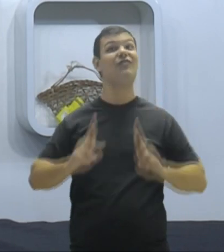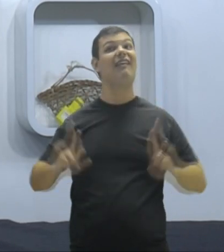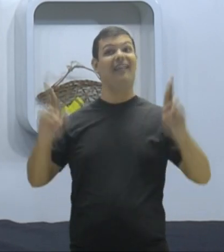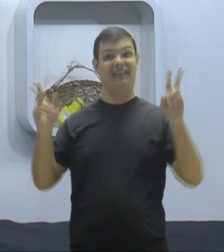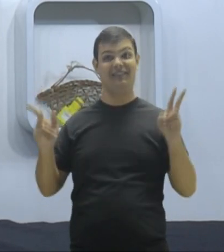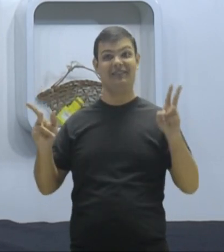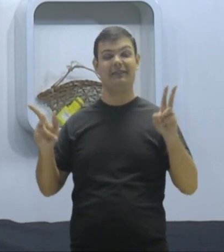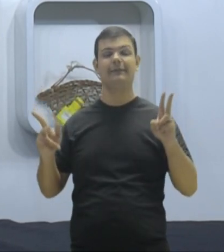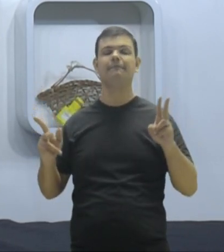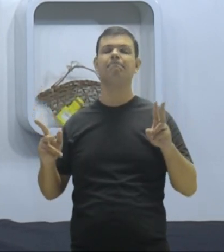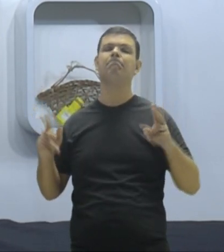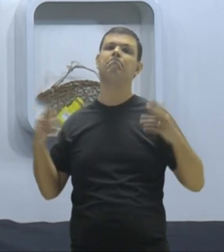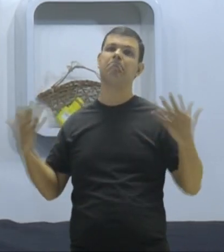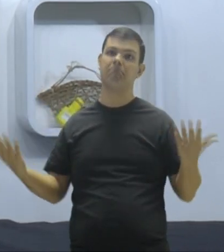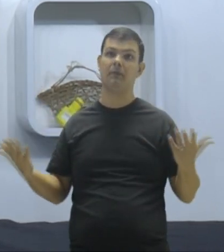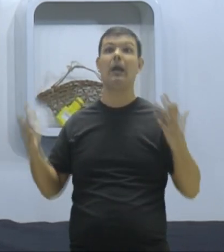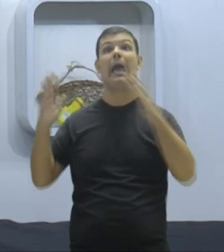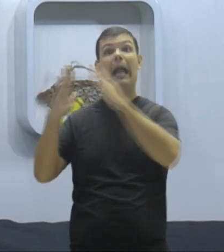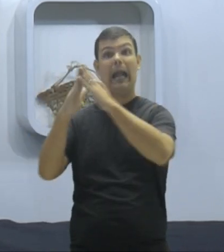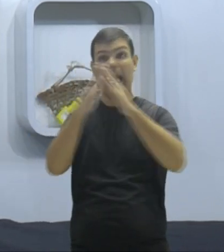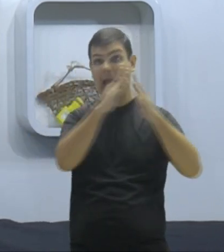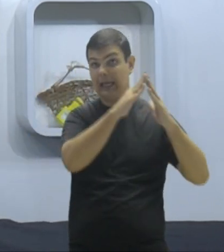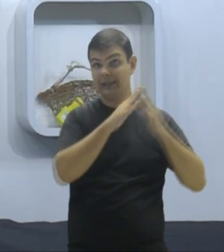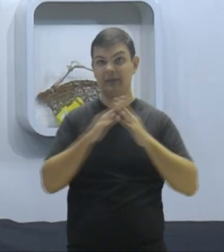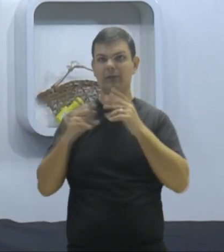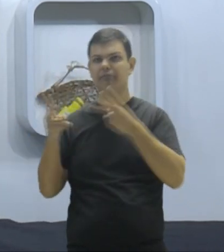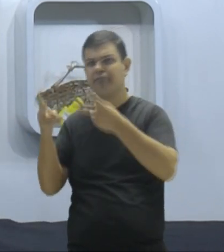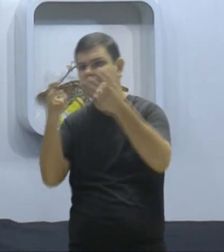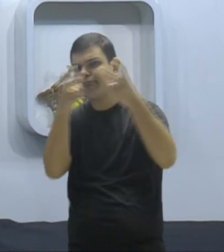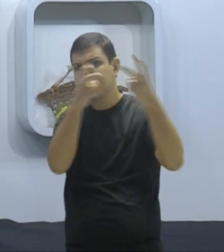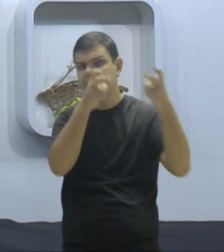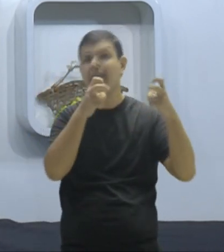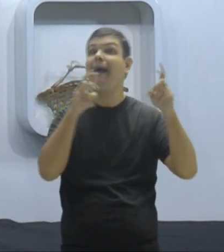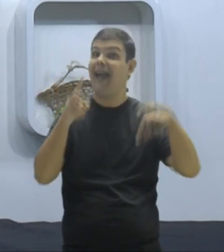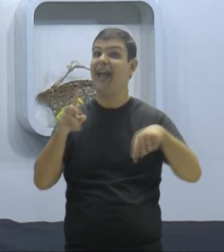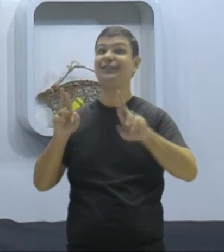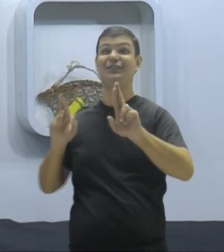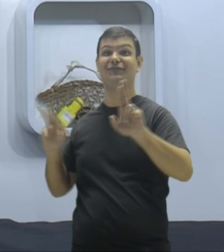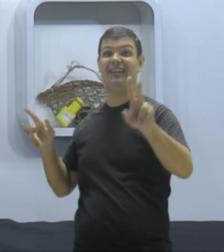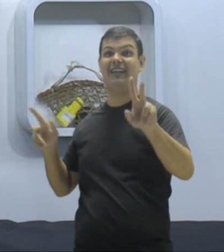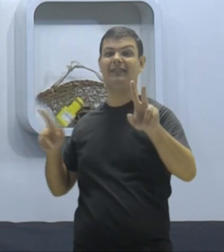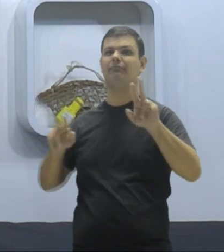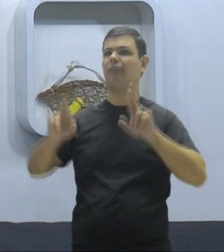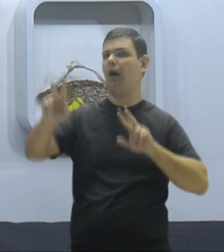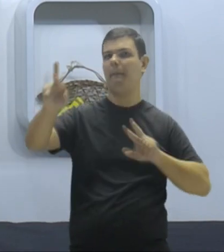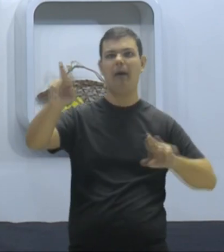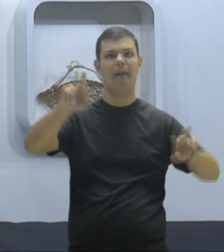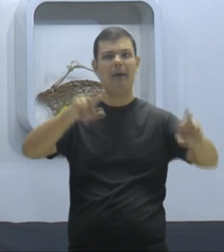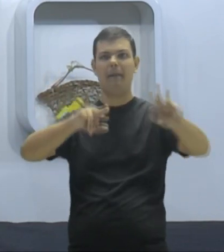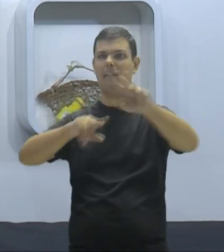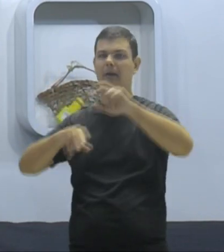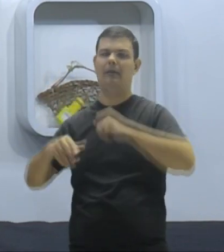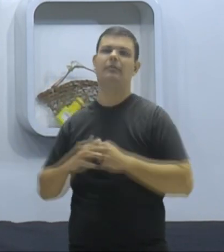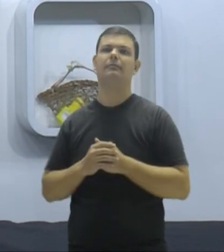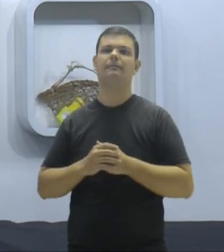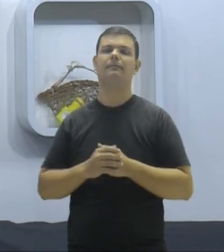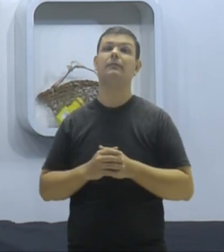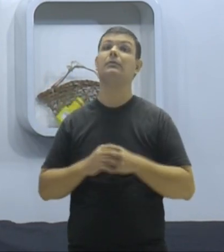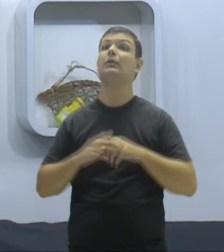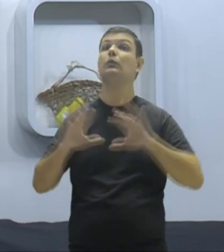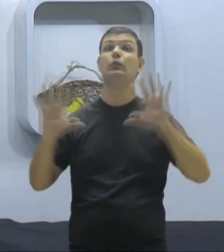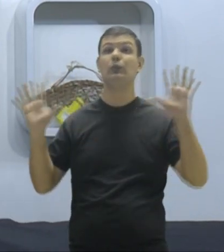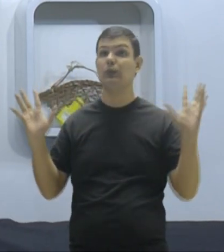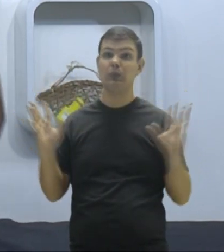também representam como nós somos diferentes culturalmente. Tudo isso